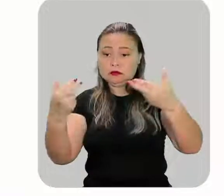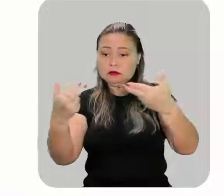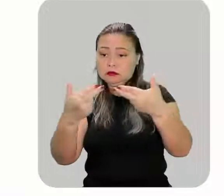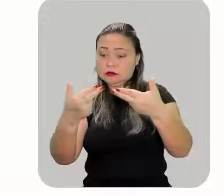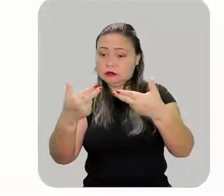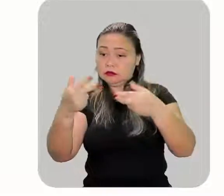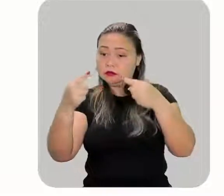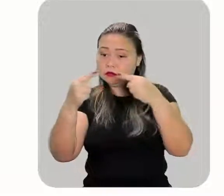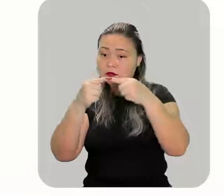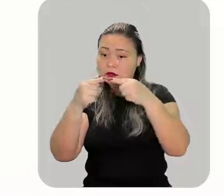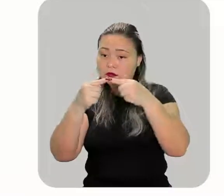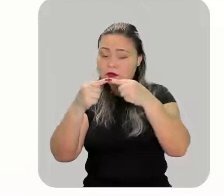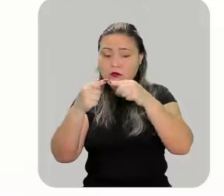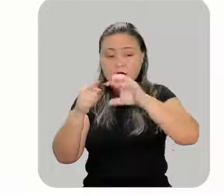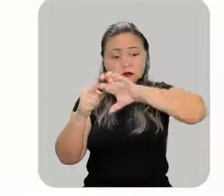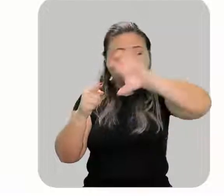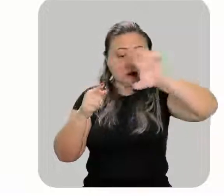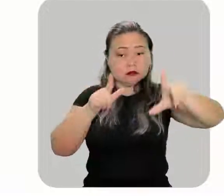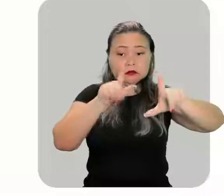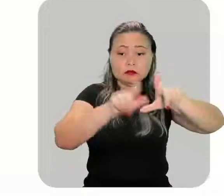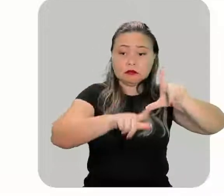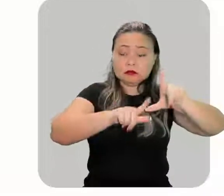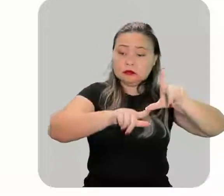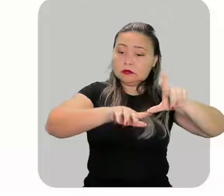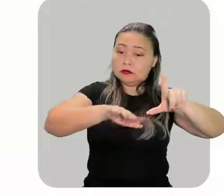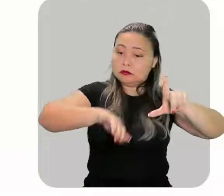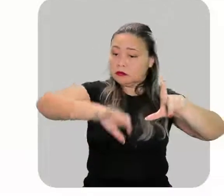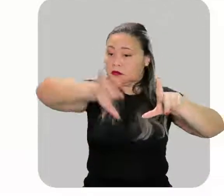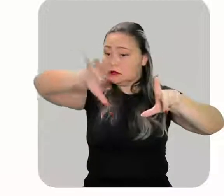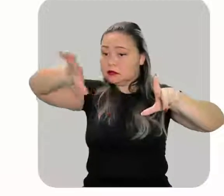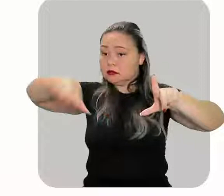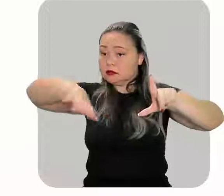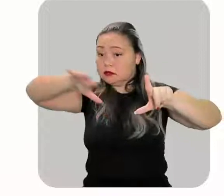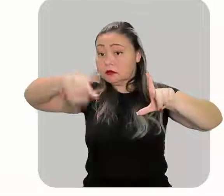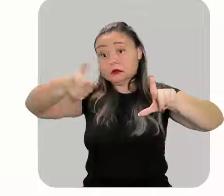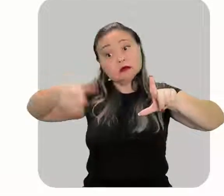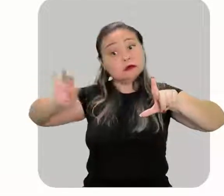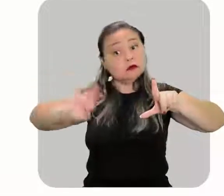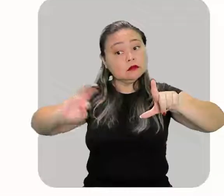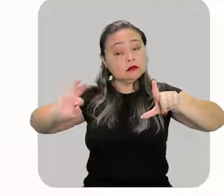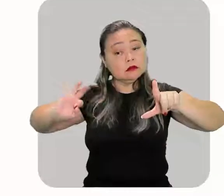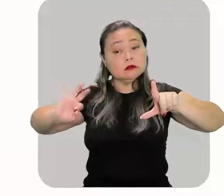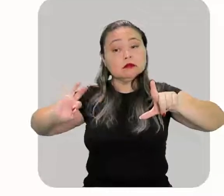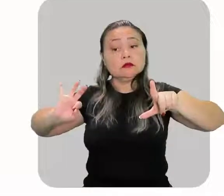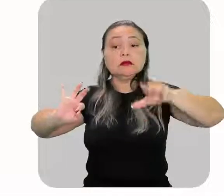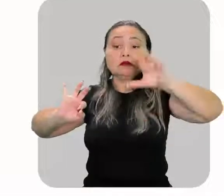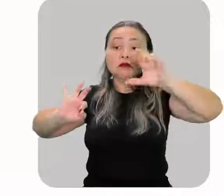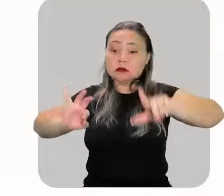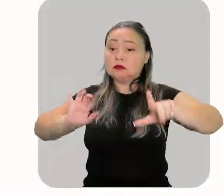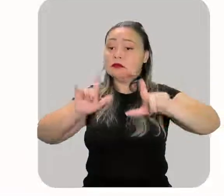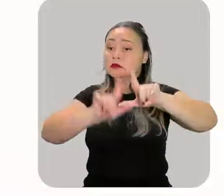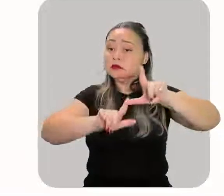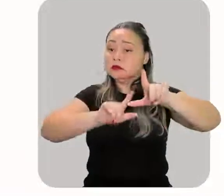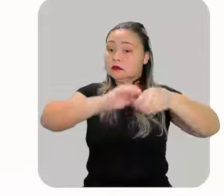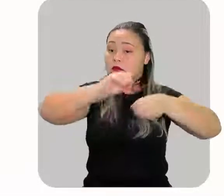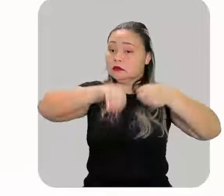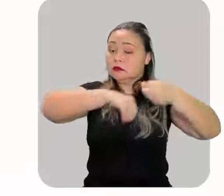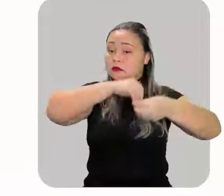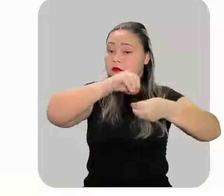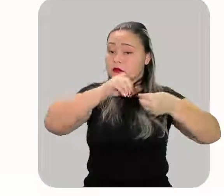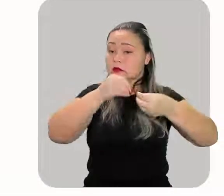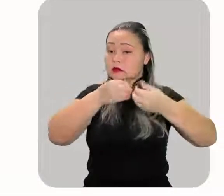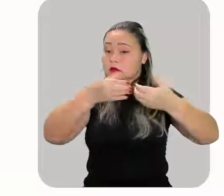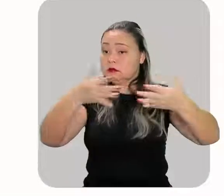igualdade entre uma parte literal e uma parte não literal, ou seja, nós temos partes literais, ou seja, nós temos uma